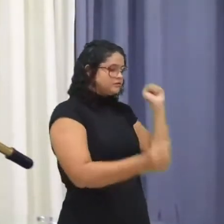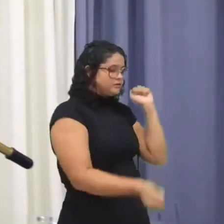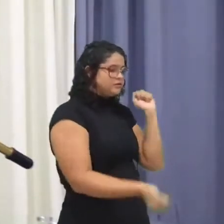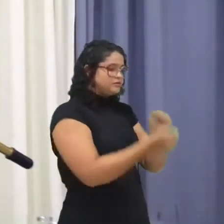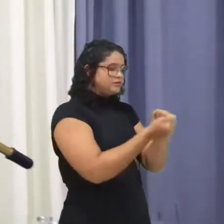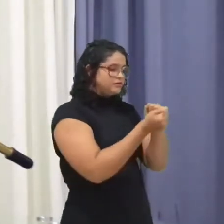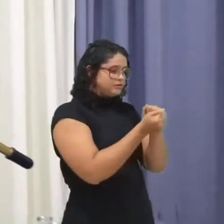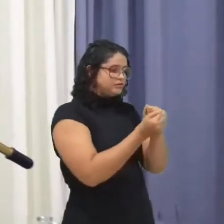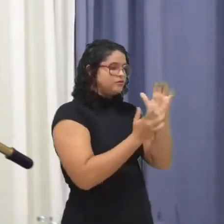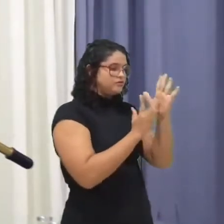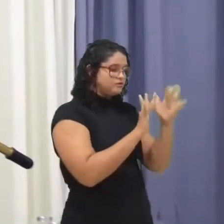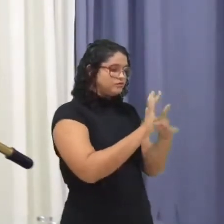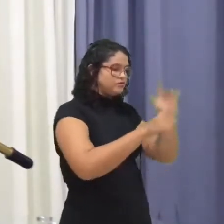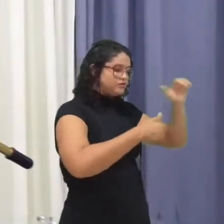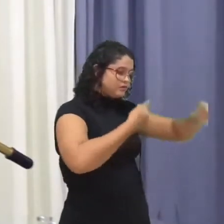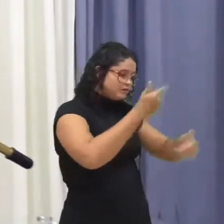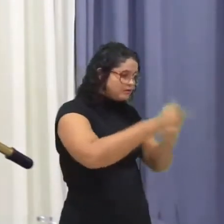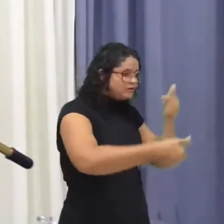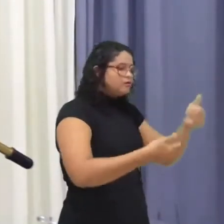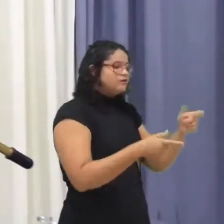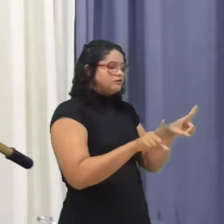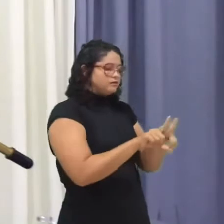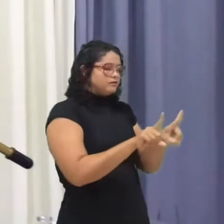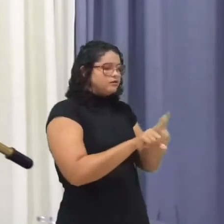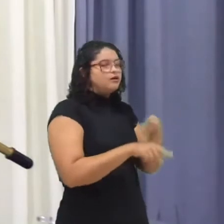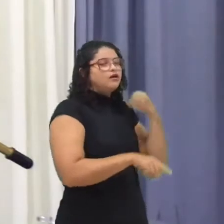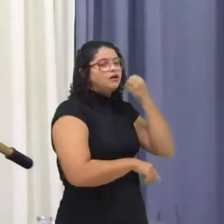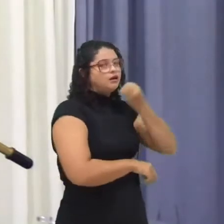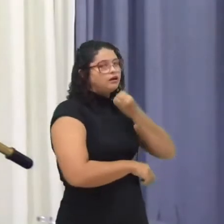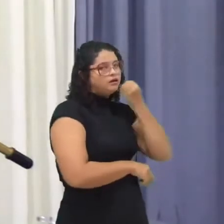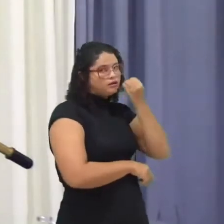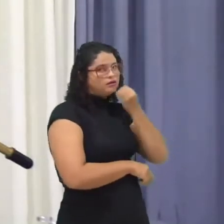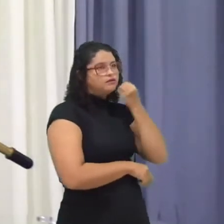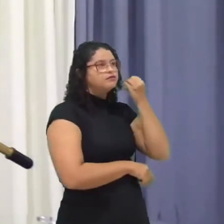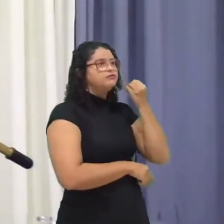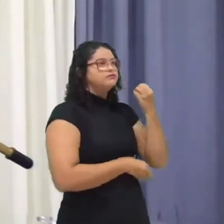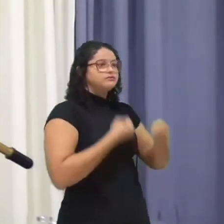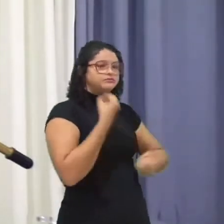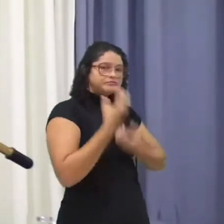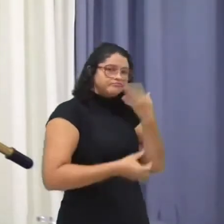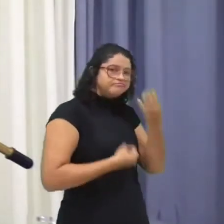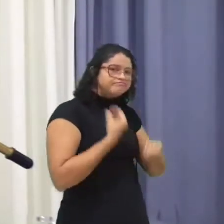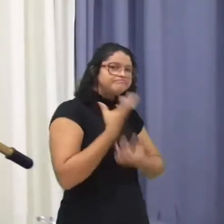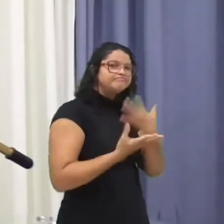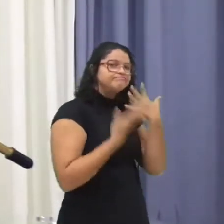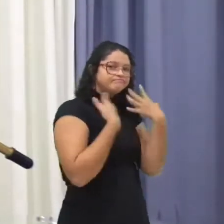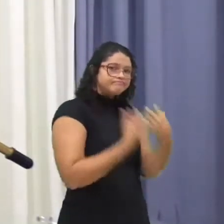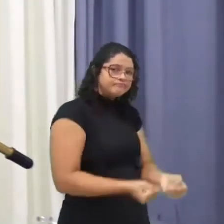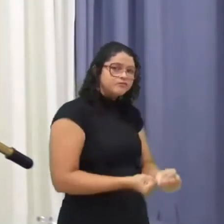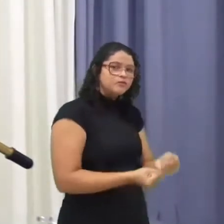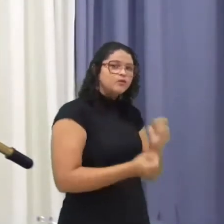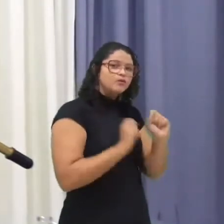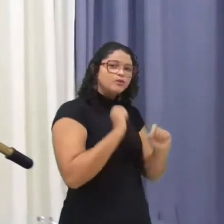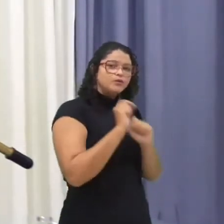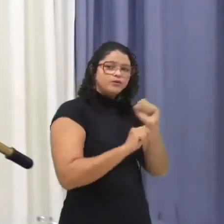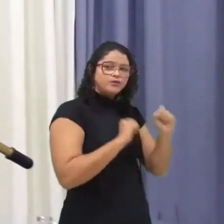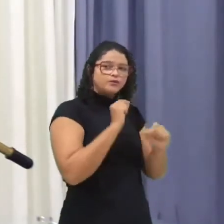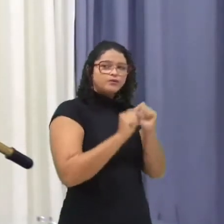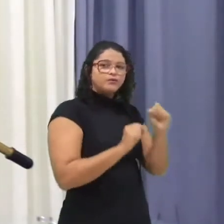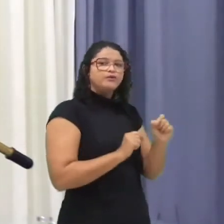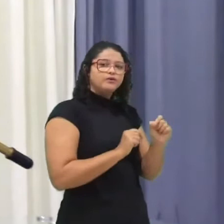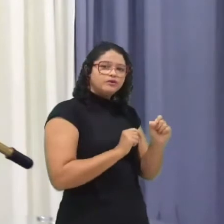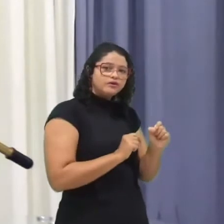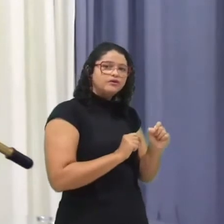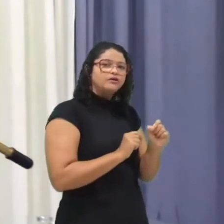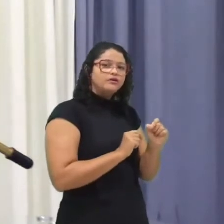eles. E é provavelmente uma expressão convincente para se referir à